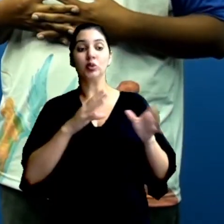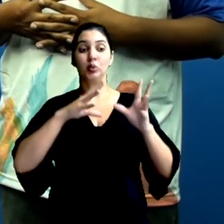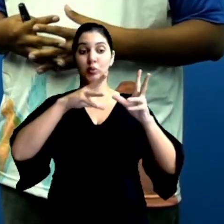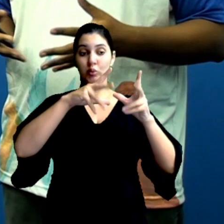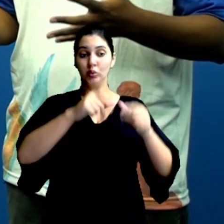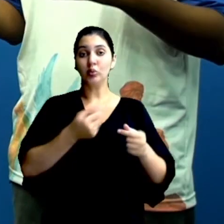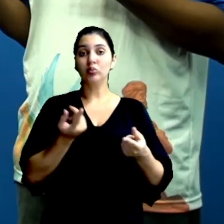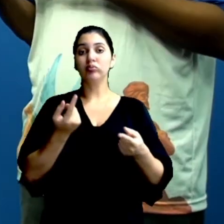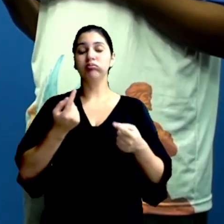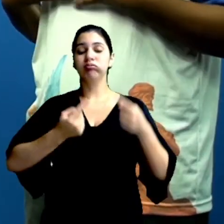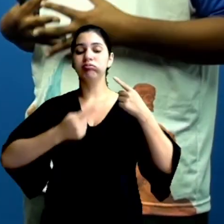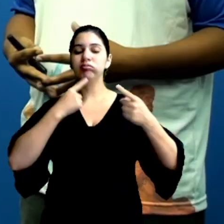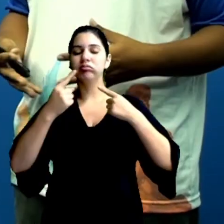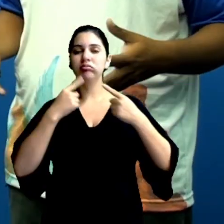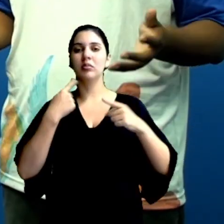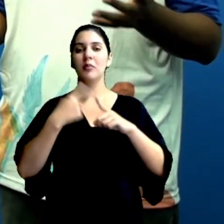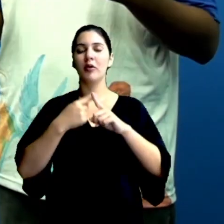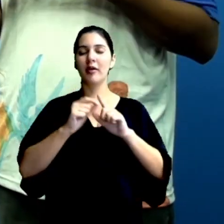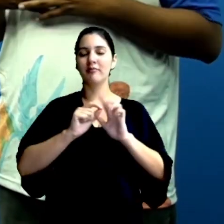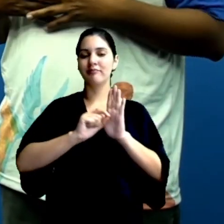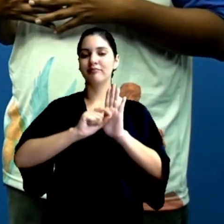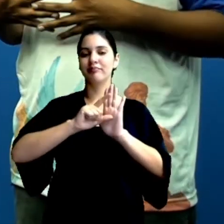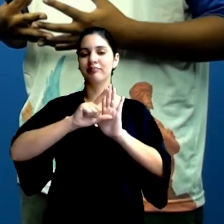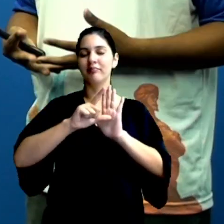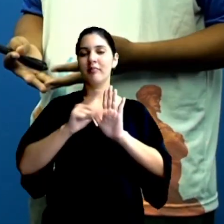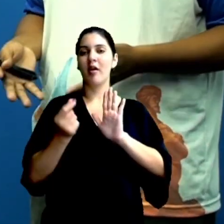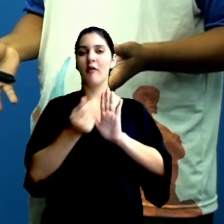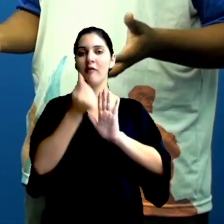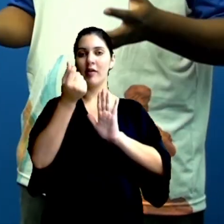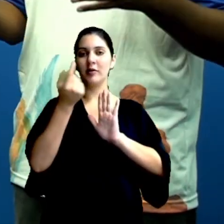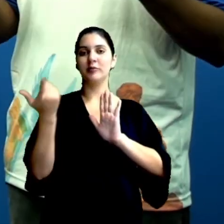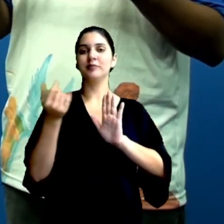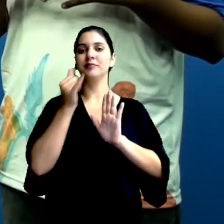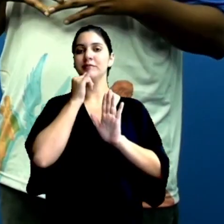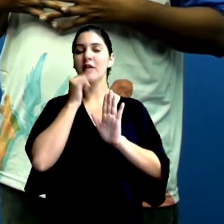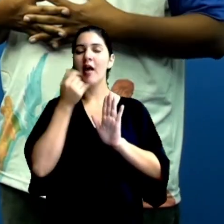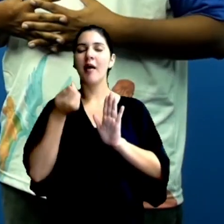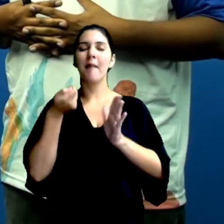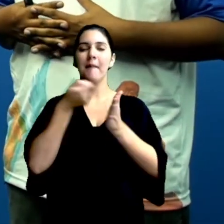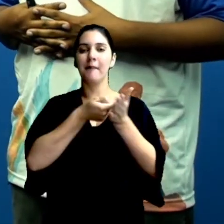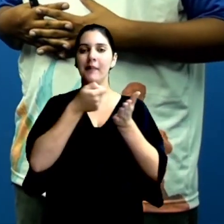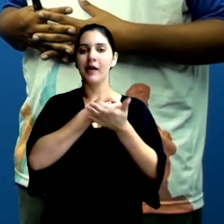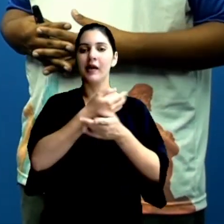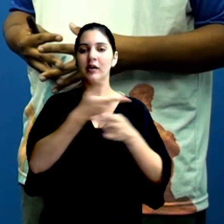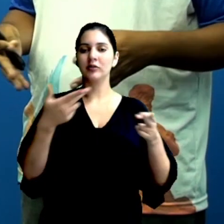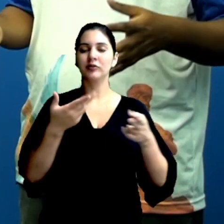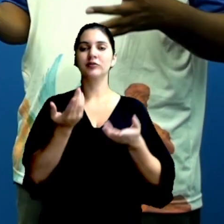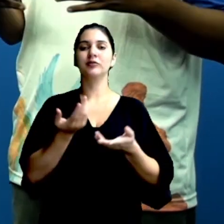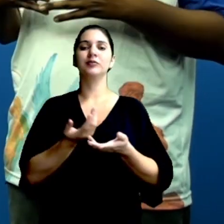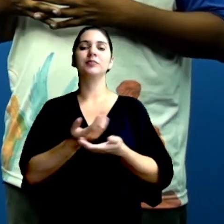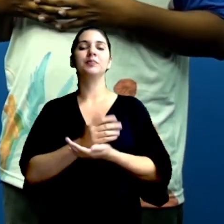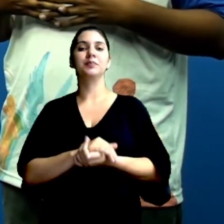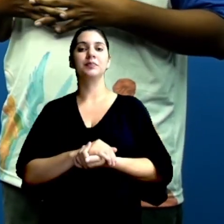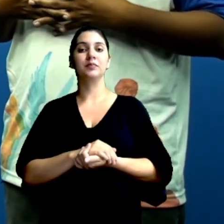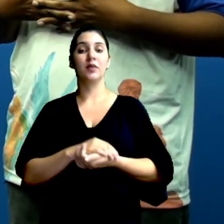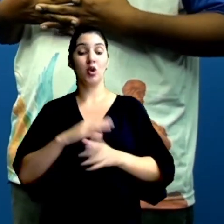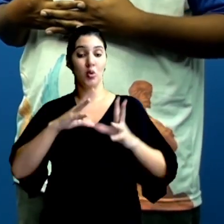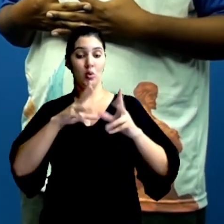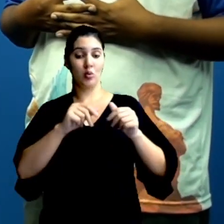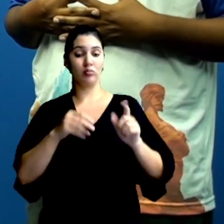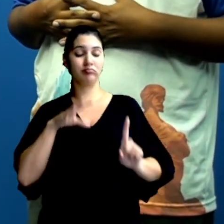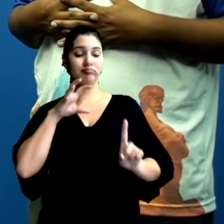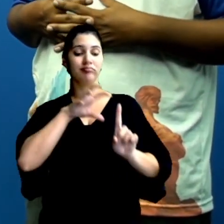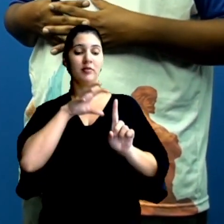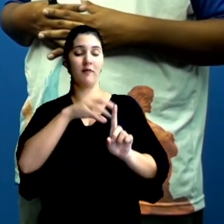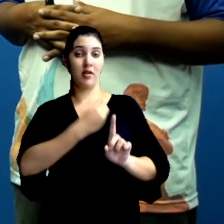aumentou o preço, aumenta o preço do combustível, aumenta o preço da passagem, aumenta o preço nas termoelétricas, então tudo isso